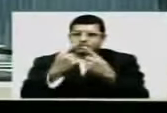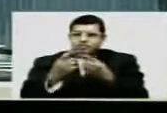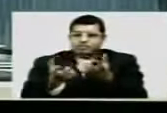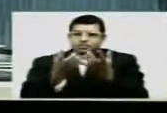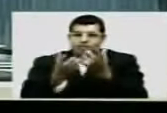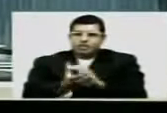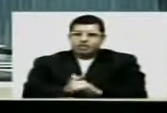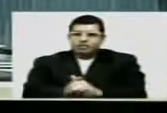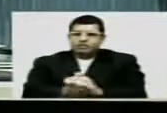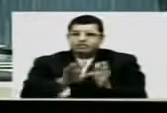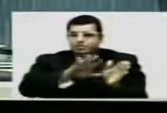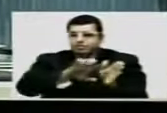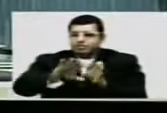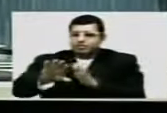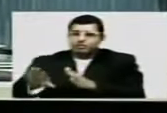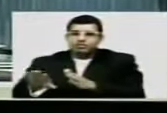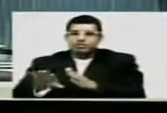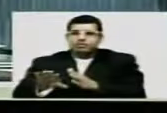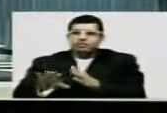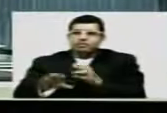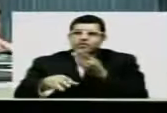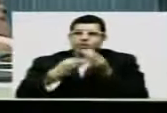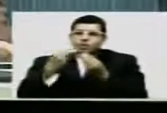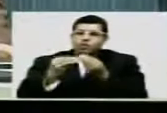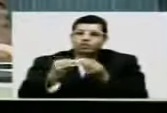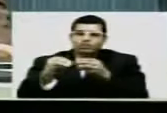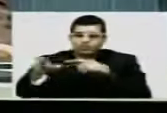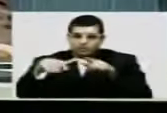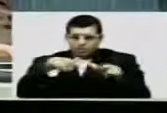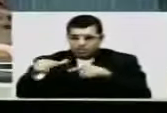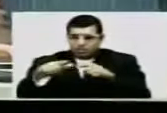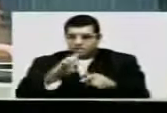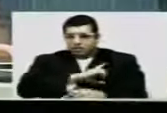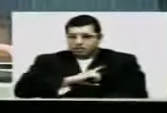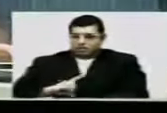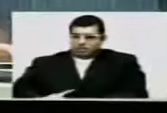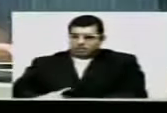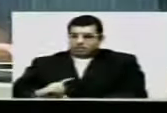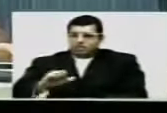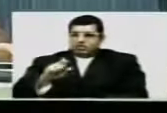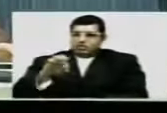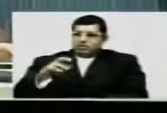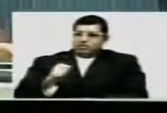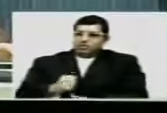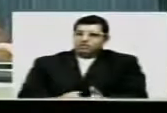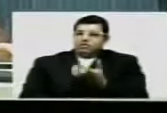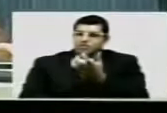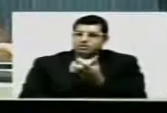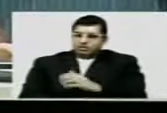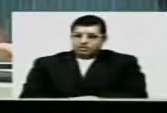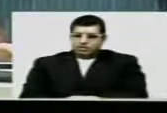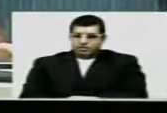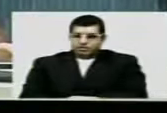Mas o que eu quero tirar disso como lição, deputado adjunto Afonso,